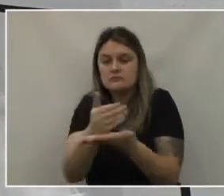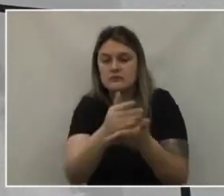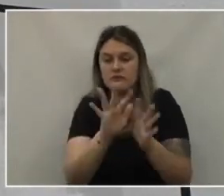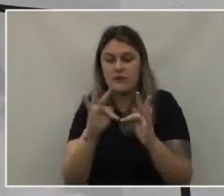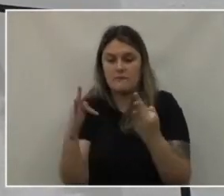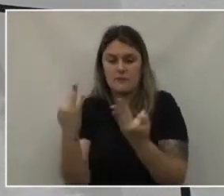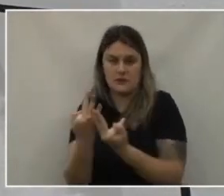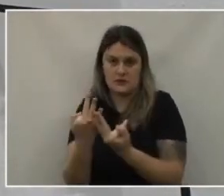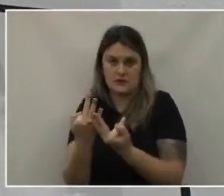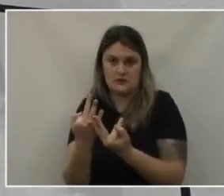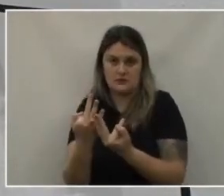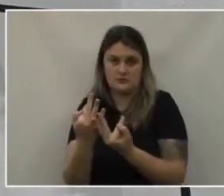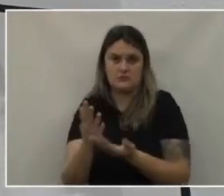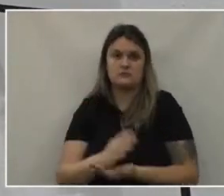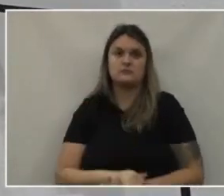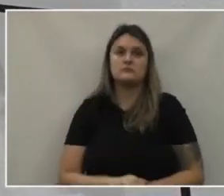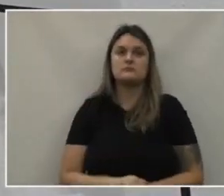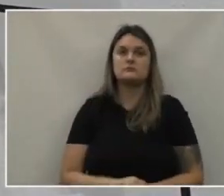dos municípios.